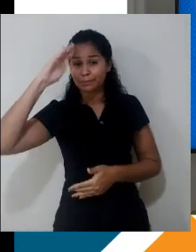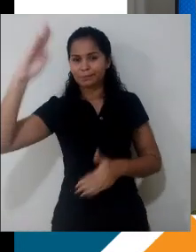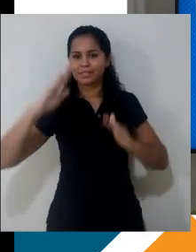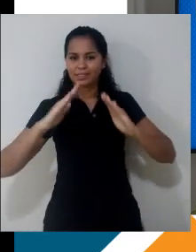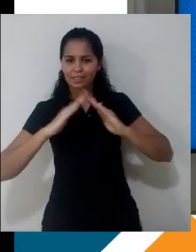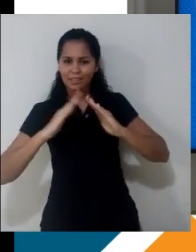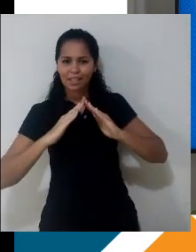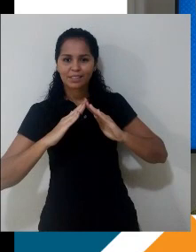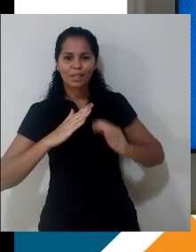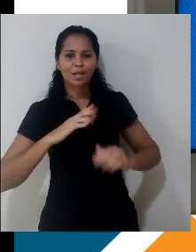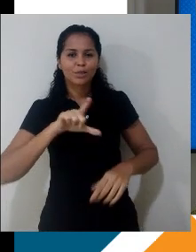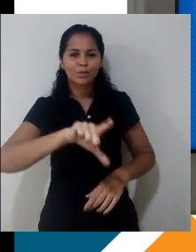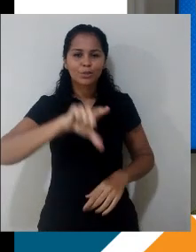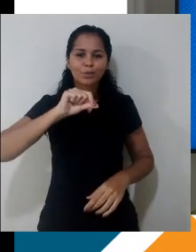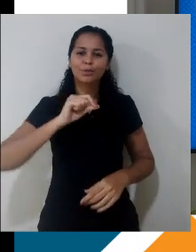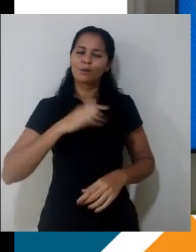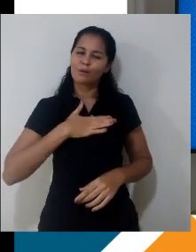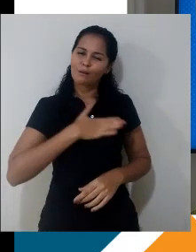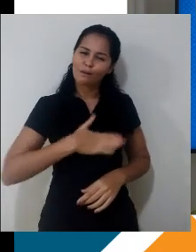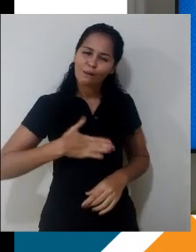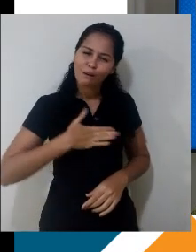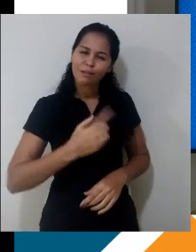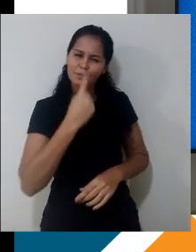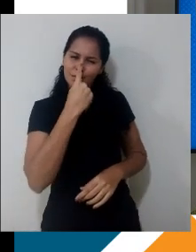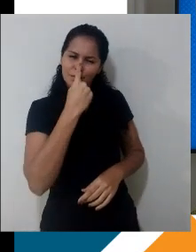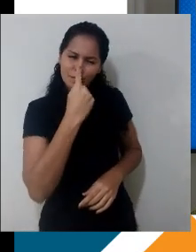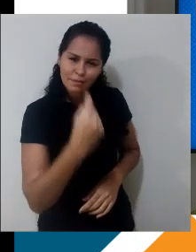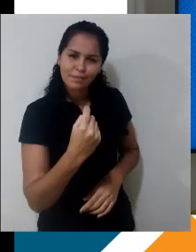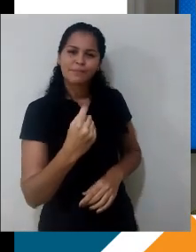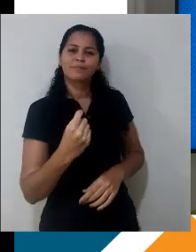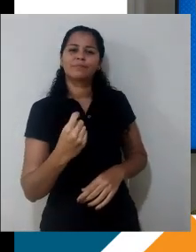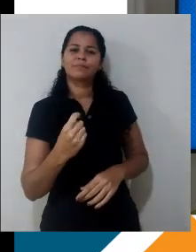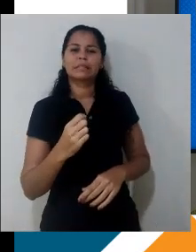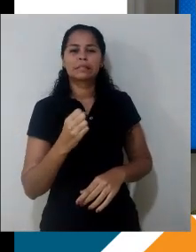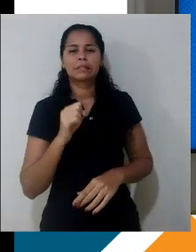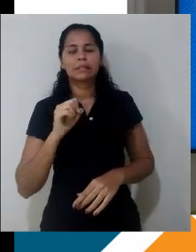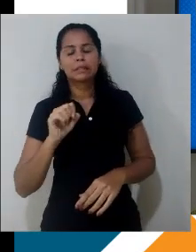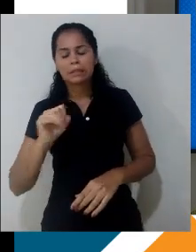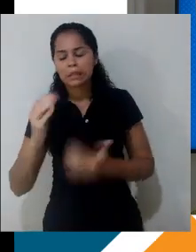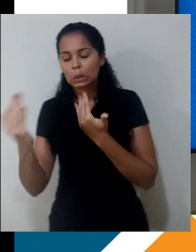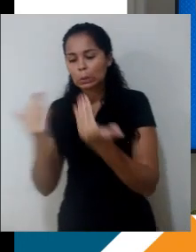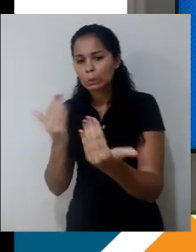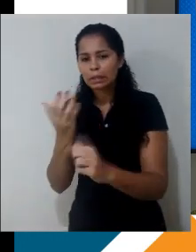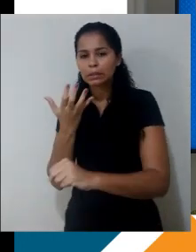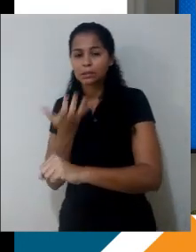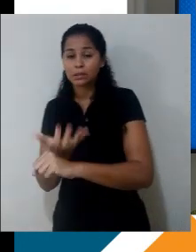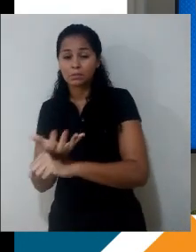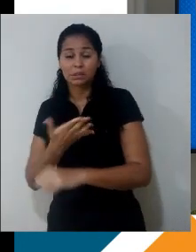aquilo que a gente gosta, tem mais afinidade, mais familiaridade, do que por aquela matéria que talvez a gente não tenha aí